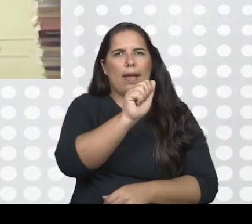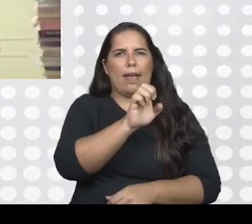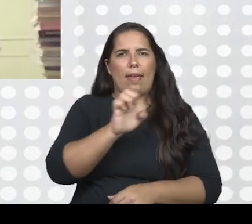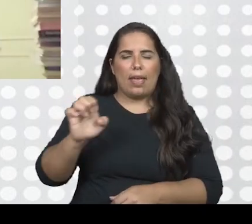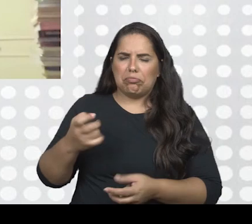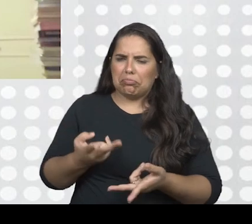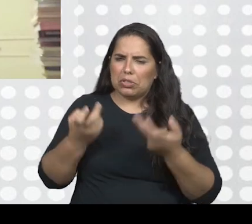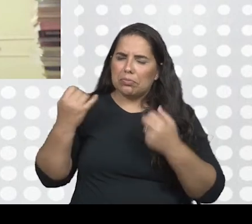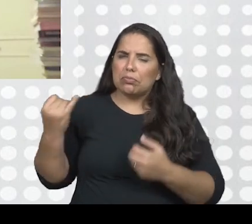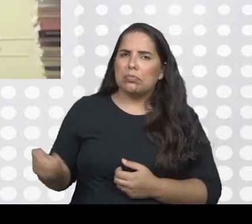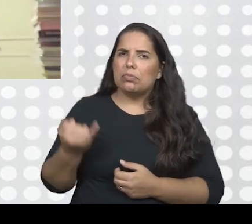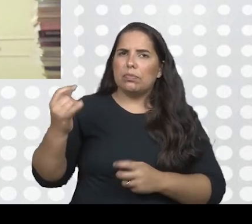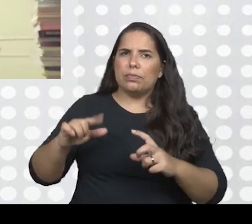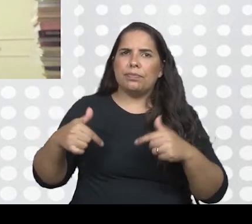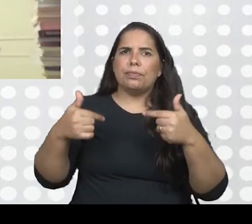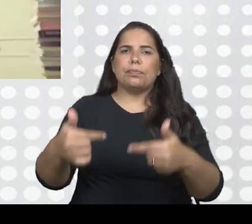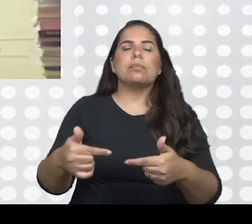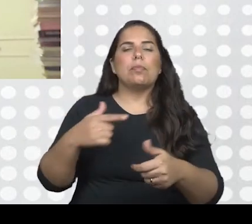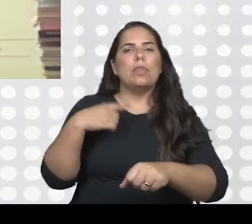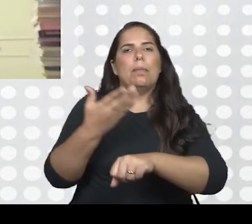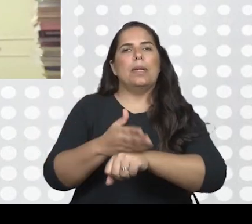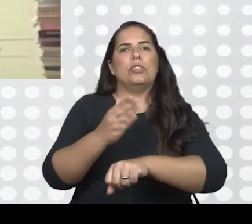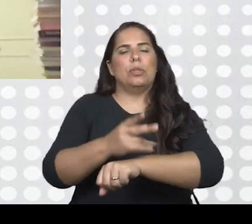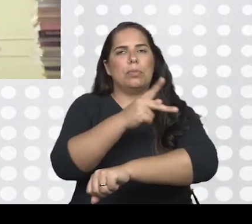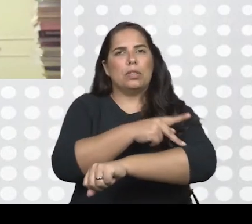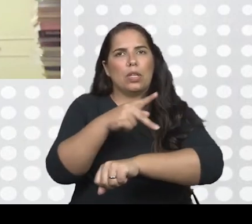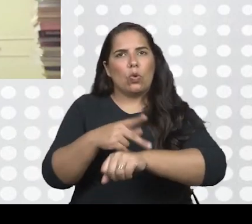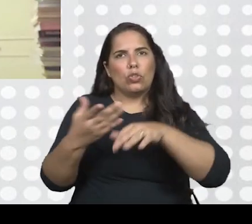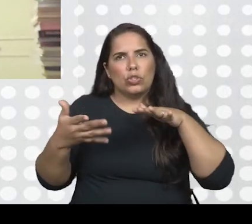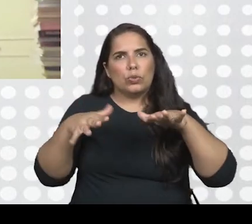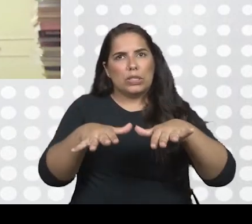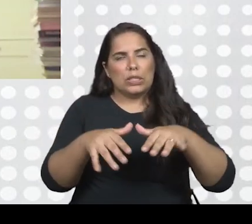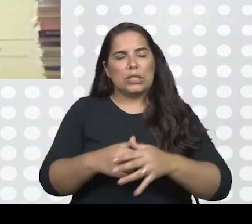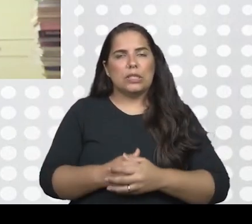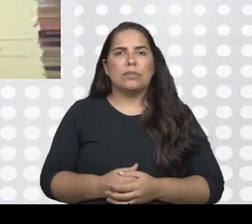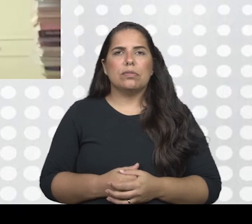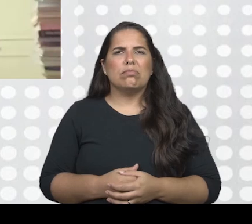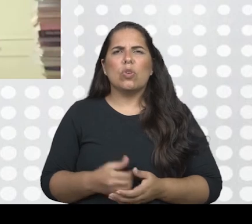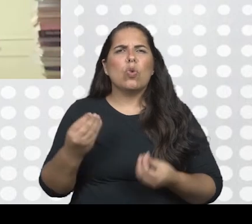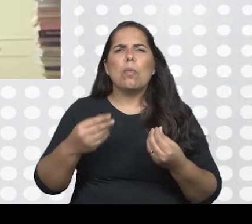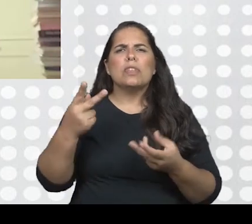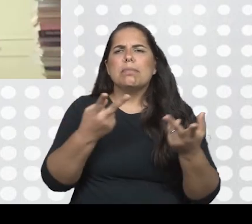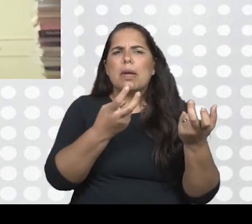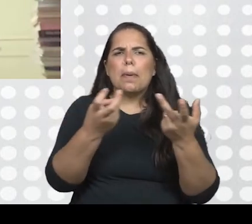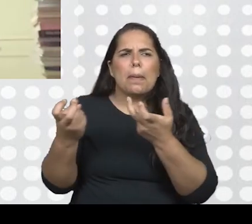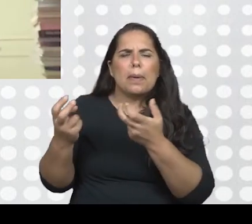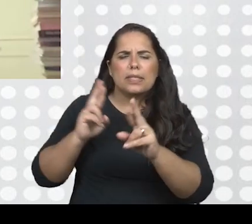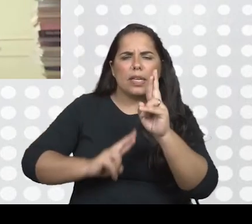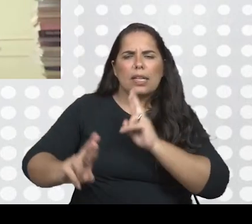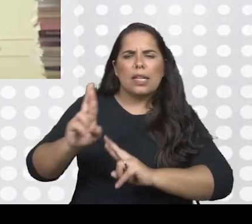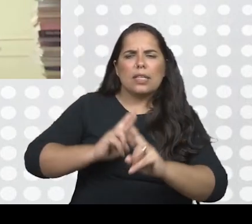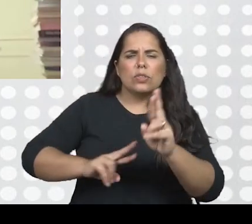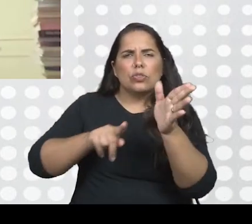como fundamental iniciativa para práticas pedagógicas mais inclusivas. Como você observa essa relação